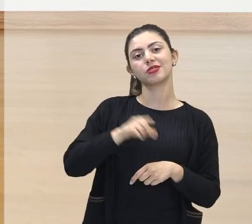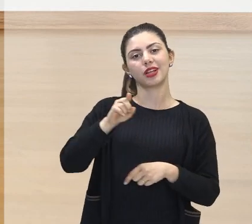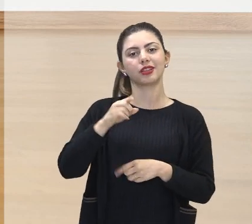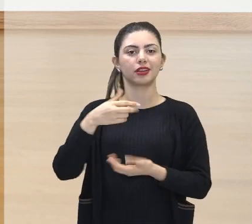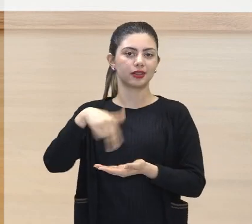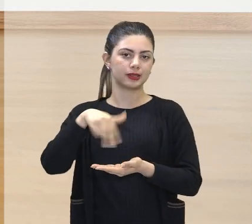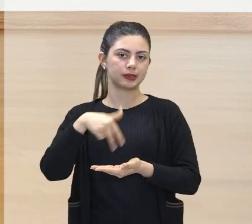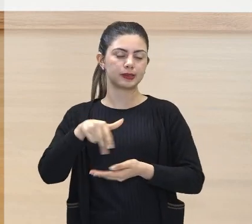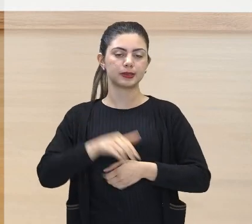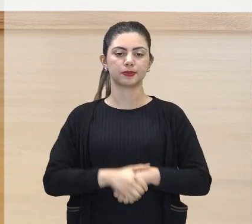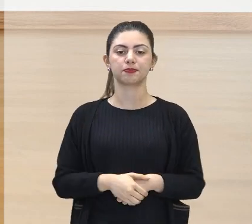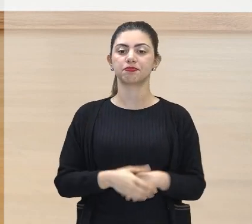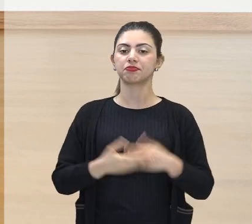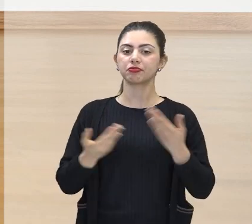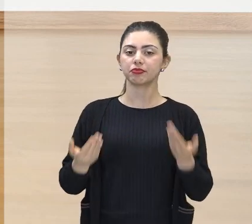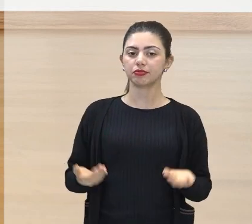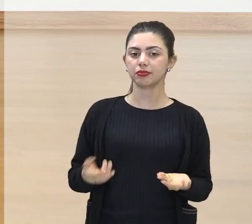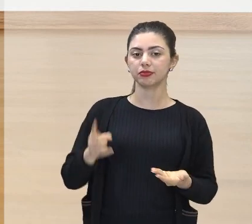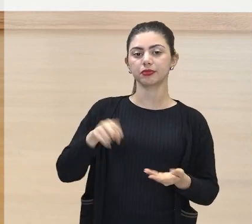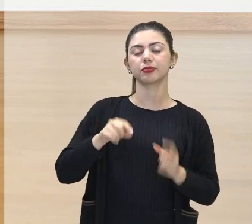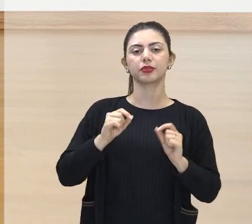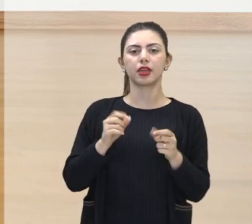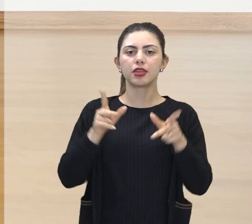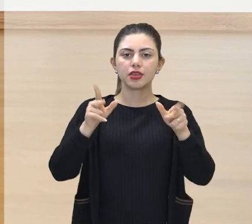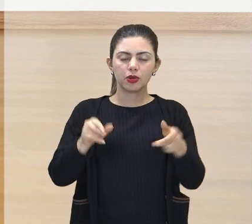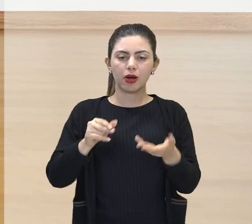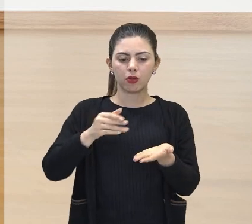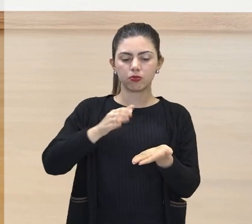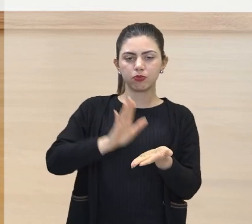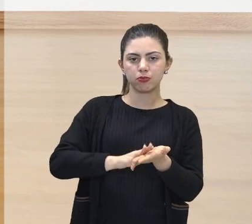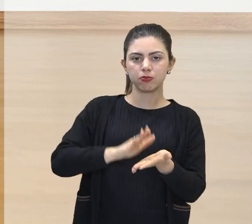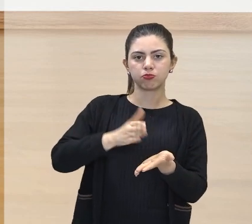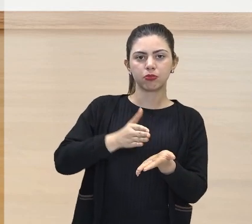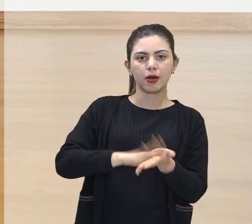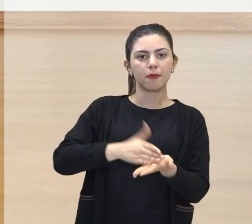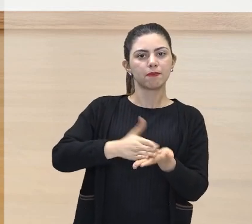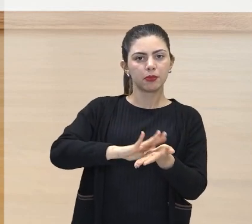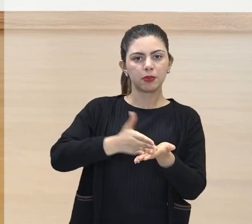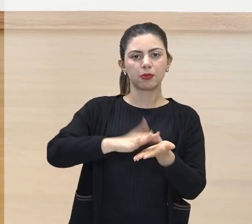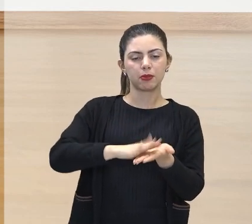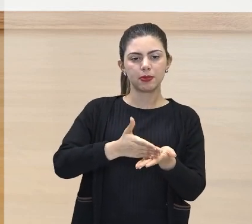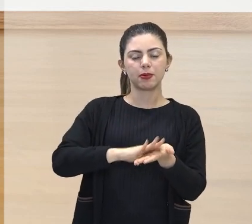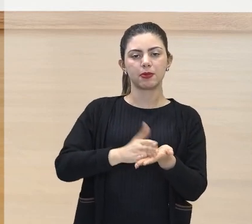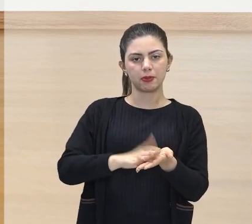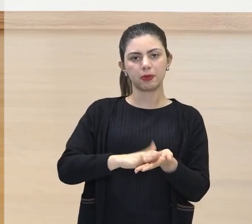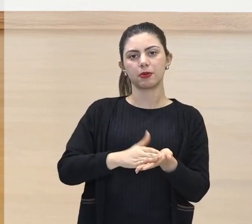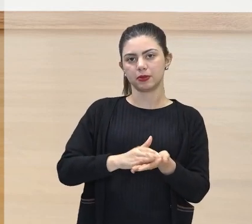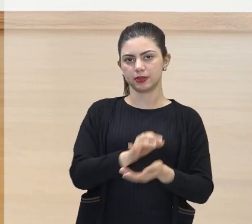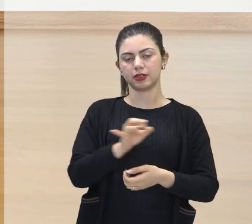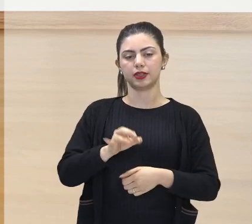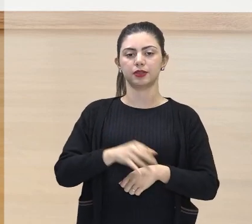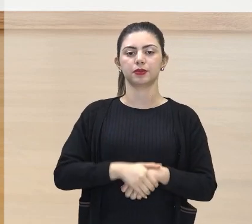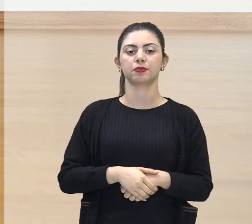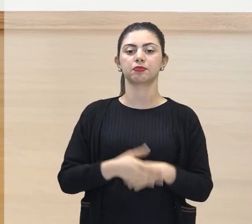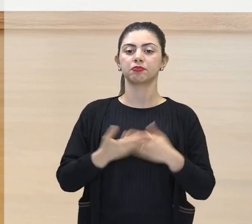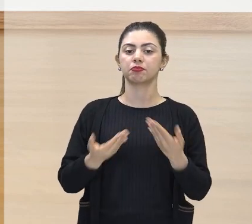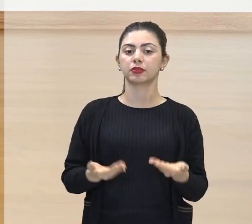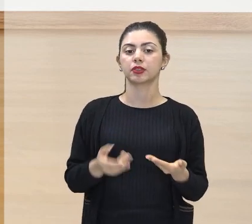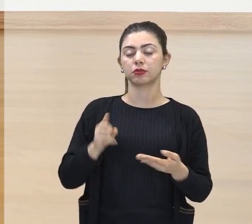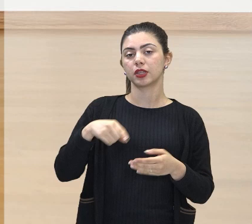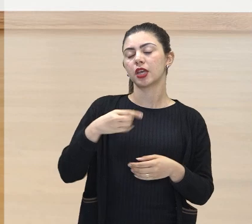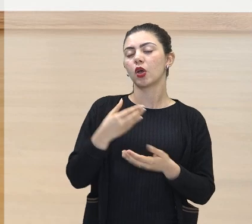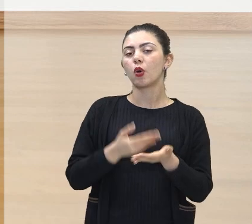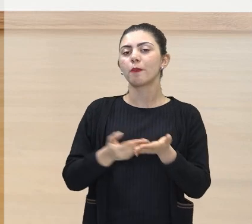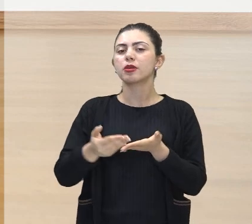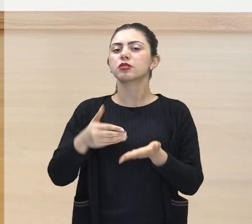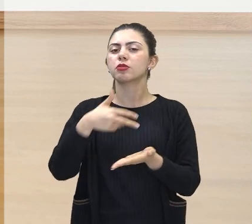O curimbó é uma espécie de tambor tocado com as mãos, feito com um tronco escavado e oco. O costume da dança